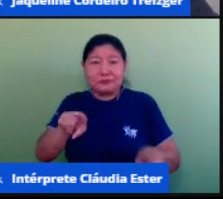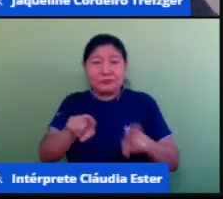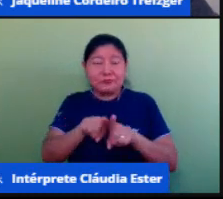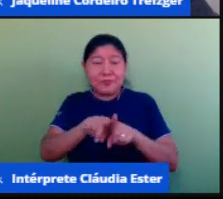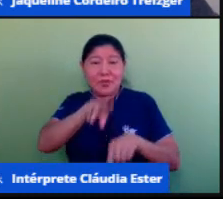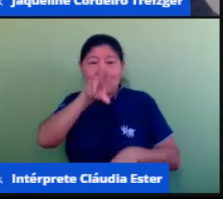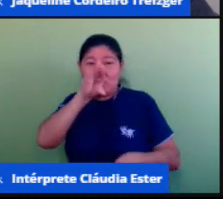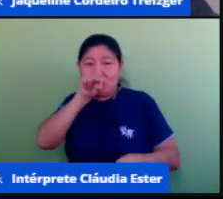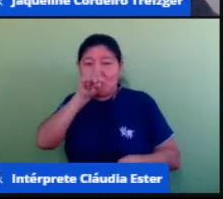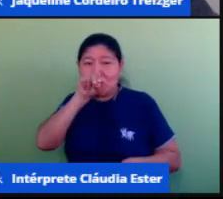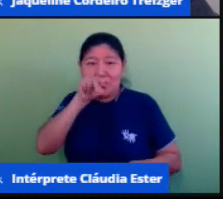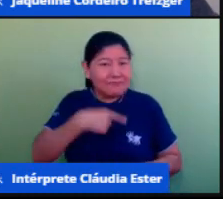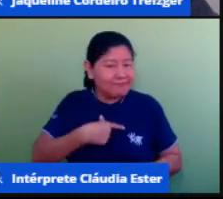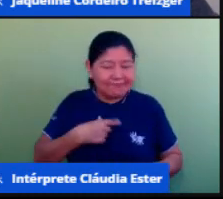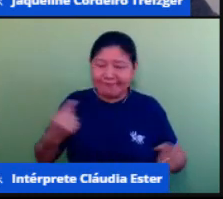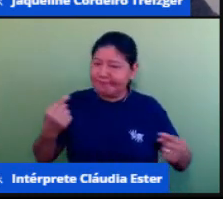bicavam.